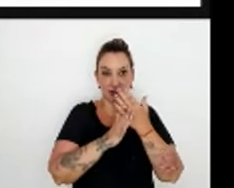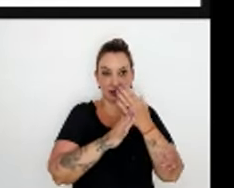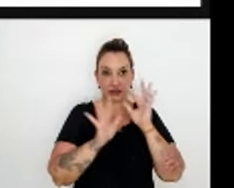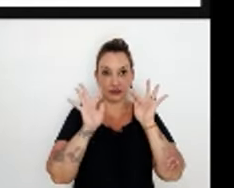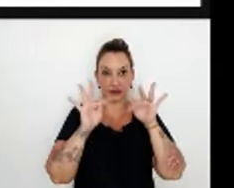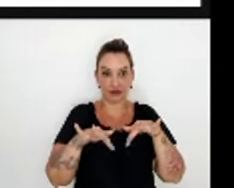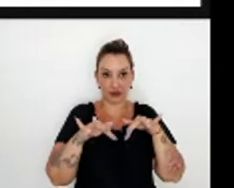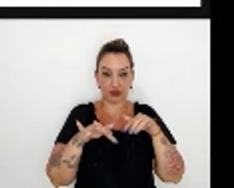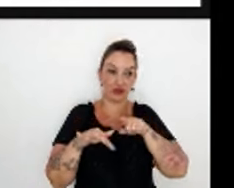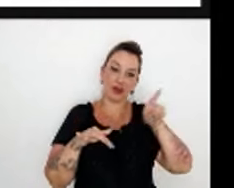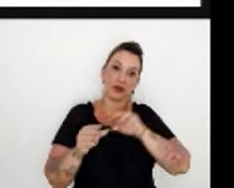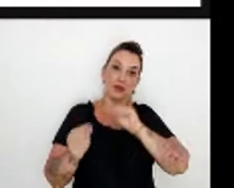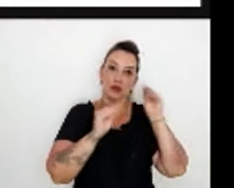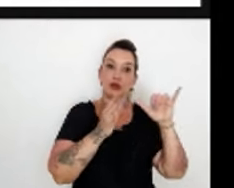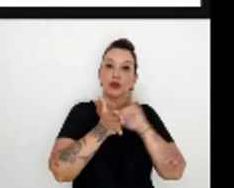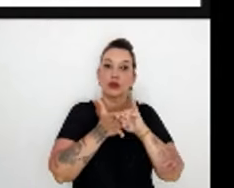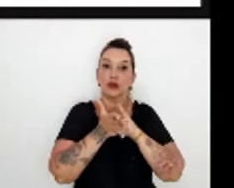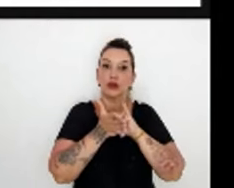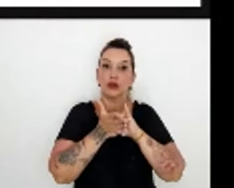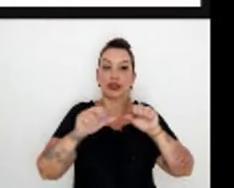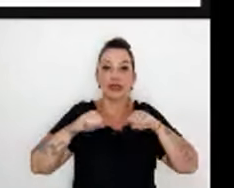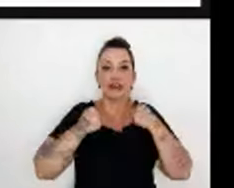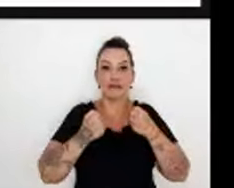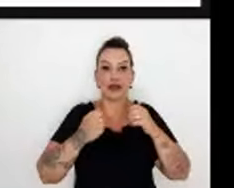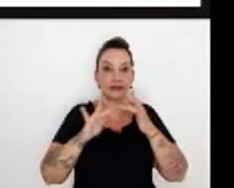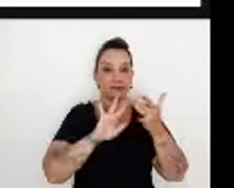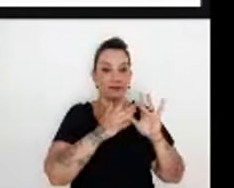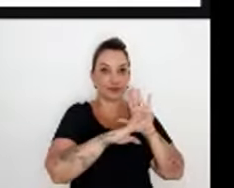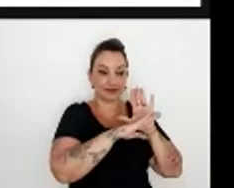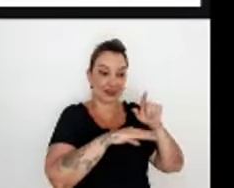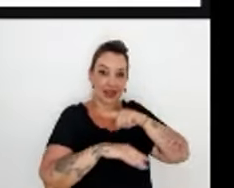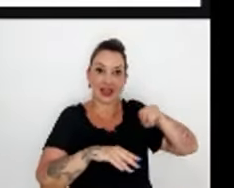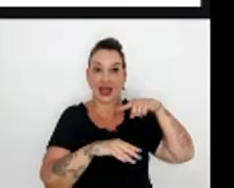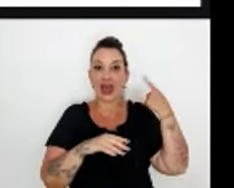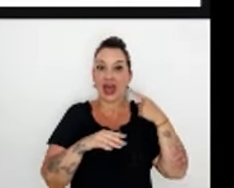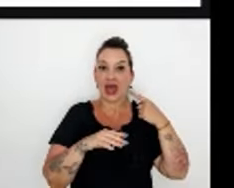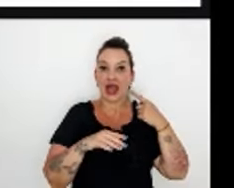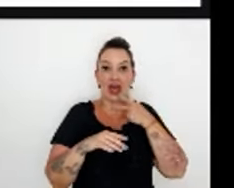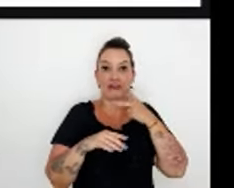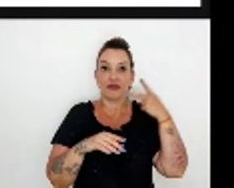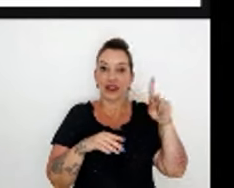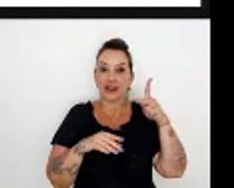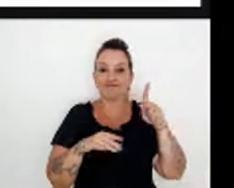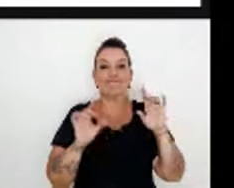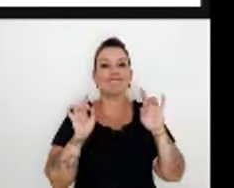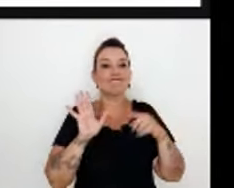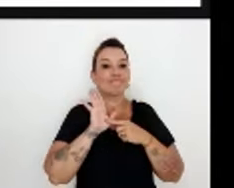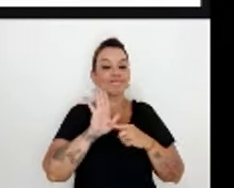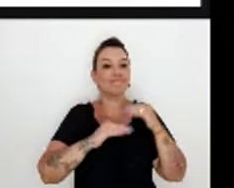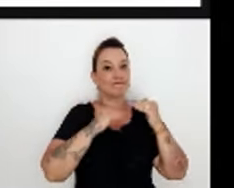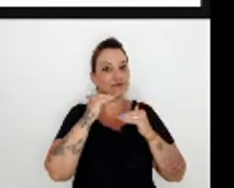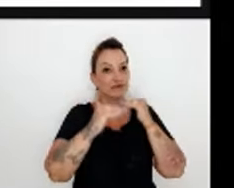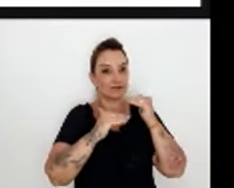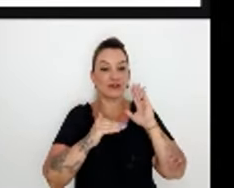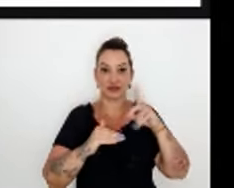Nova York, uma rede de defesa. Esses advogados alertam que o caso dela é a expressão de um processo que já vinha